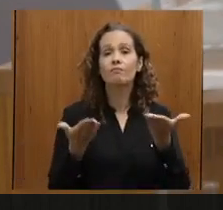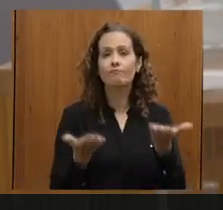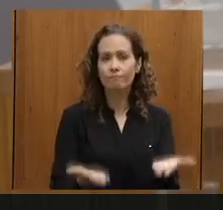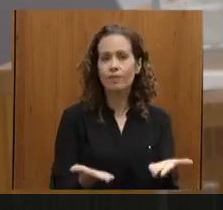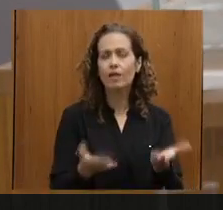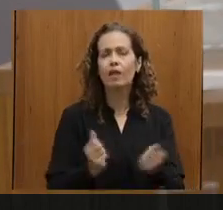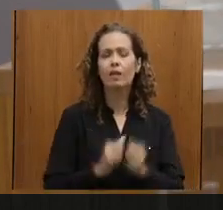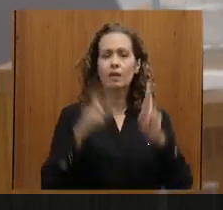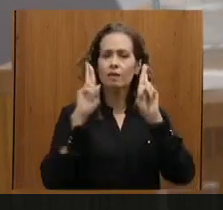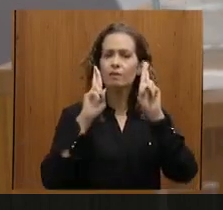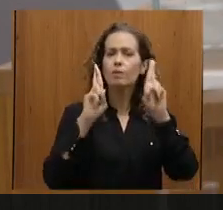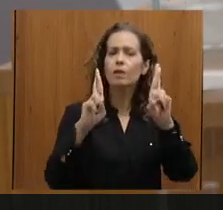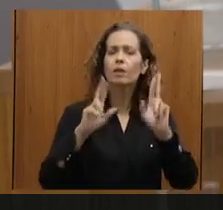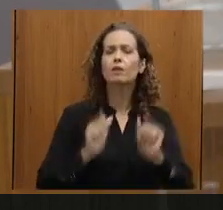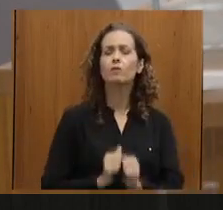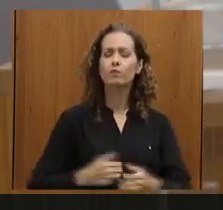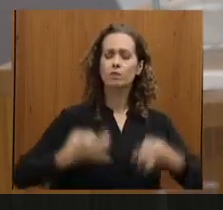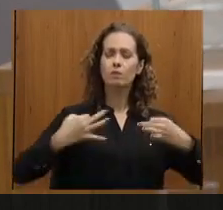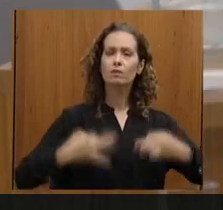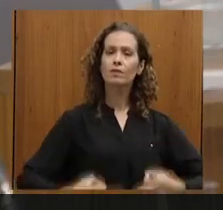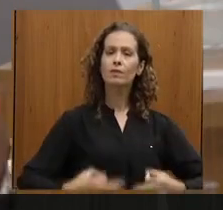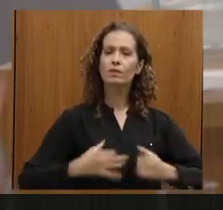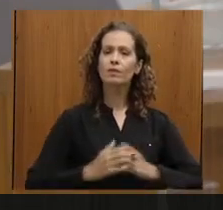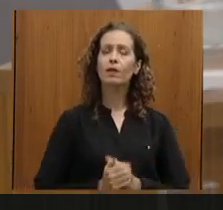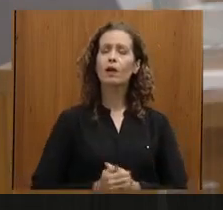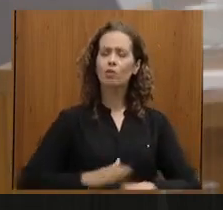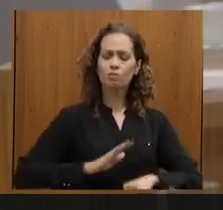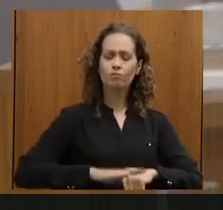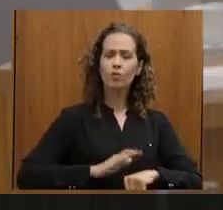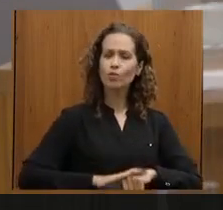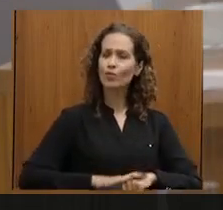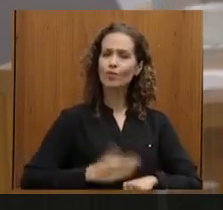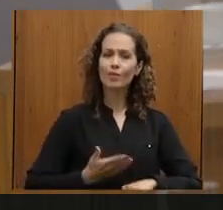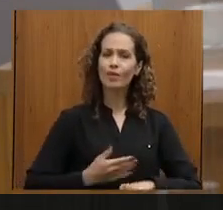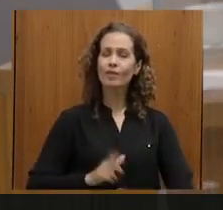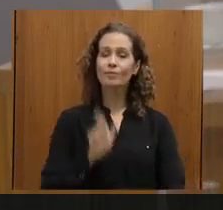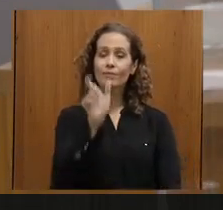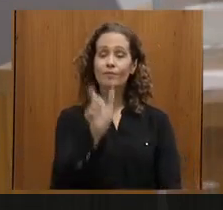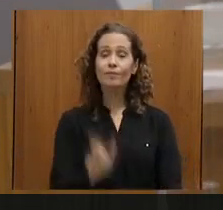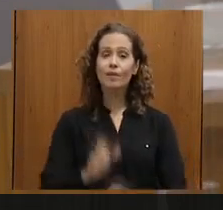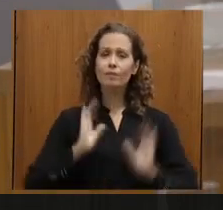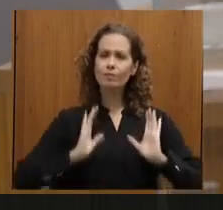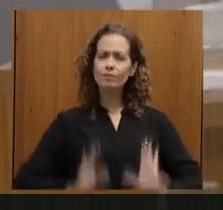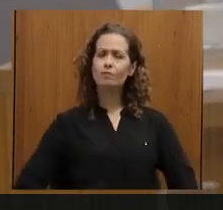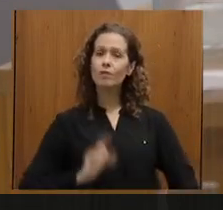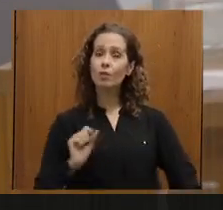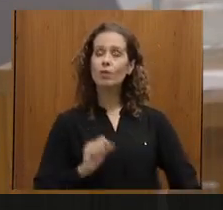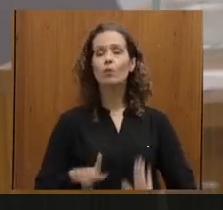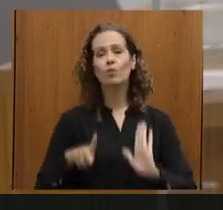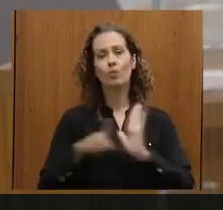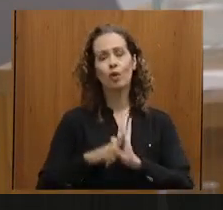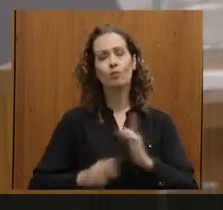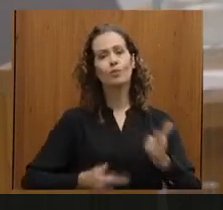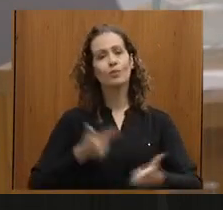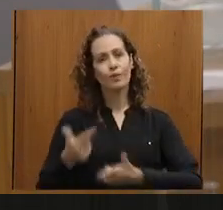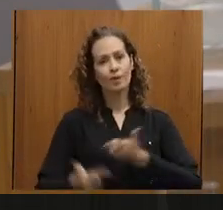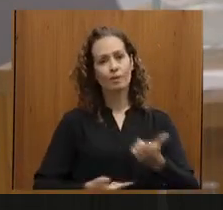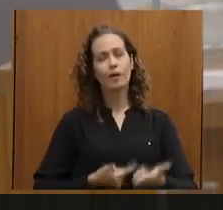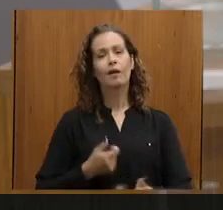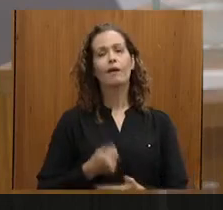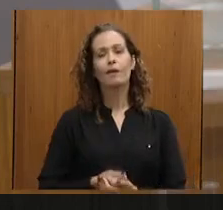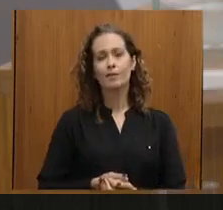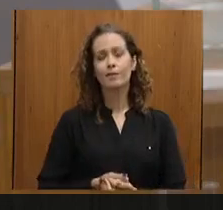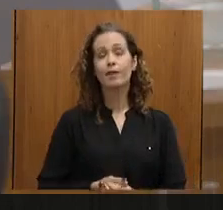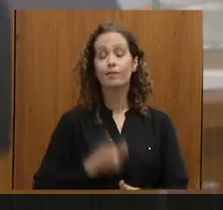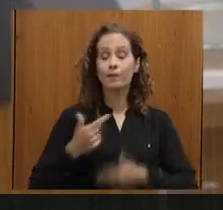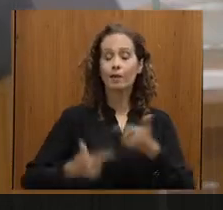respeito, com tanta dignidade, com tanta autonomia ao cidadão do que o seu emprego, o trabalho e a